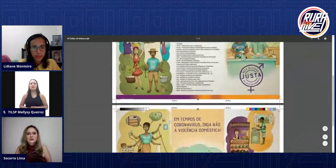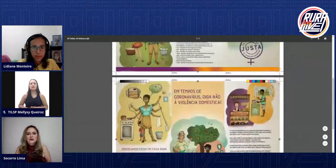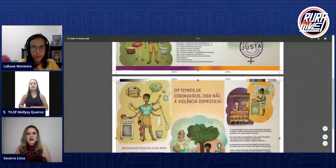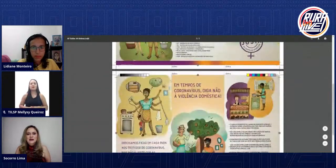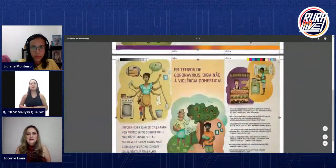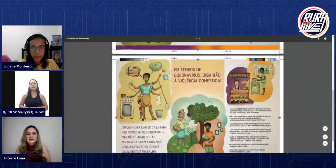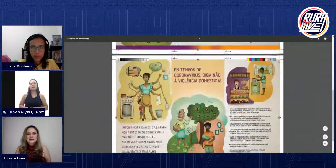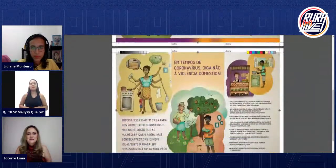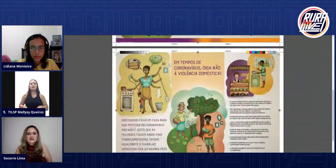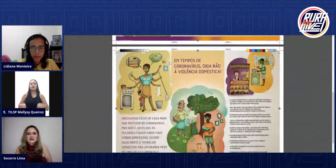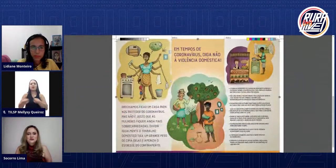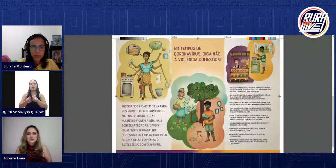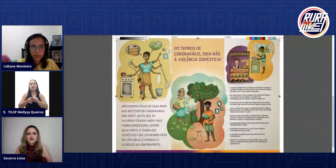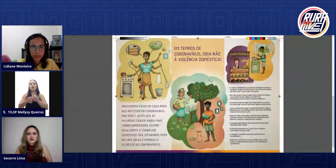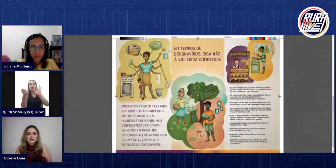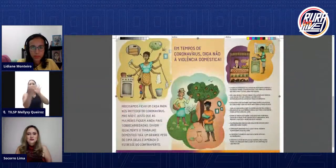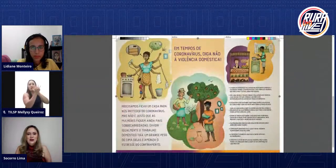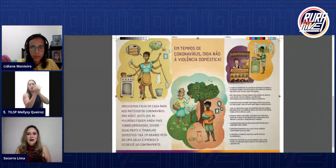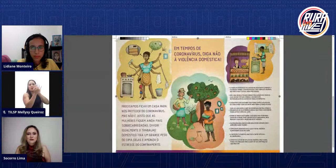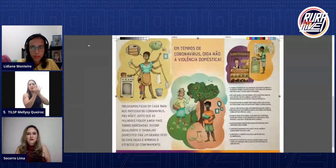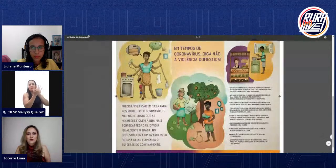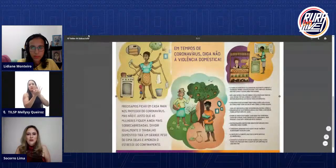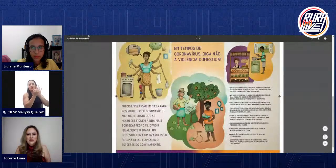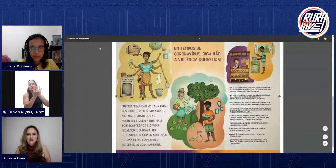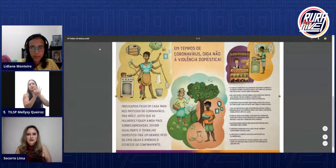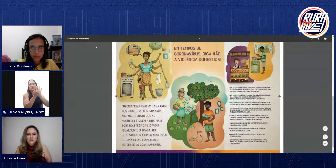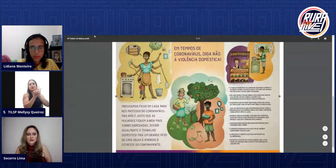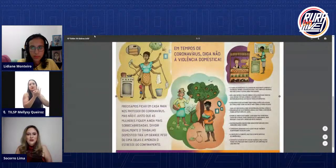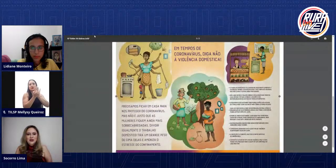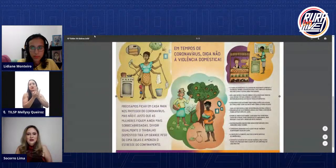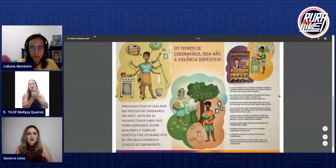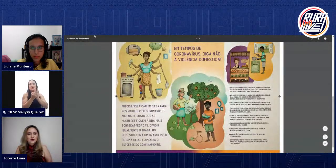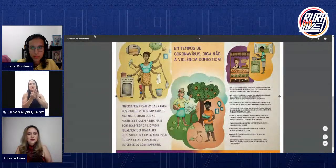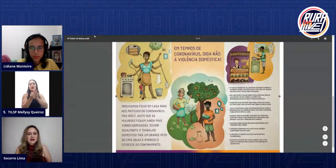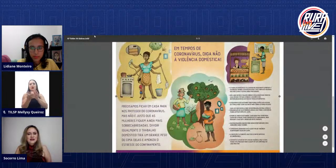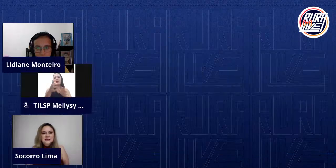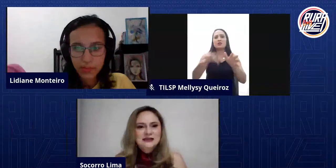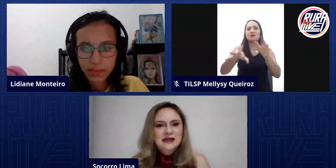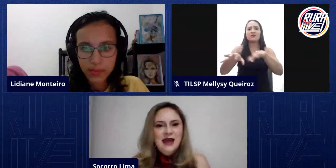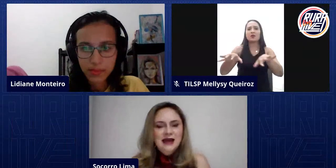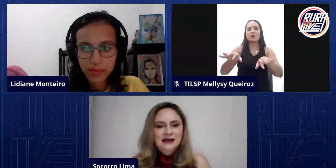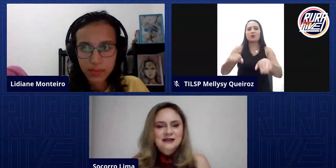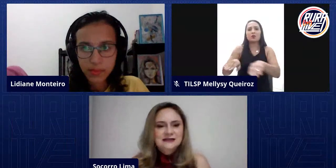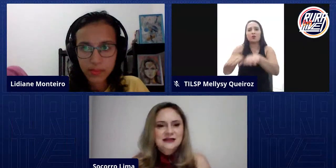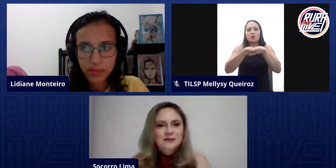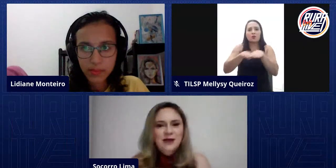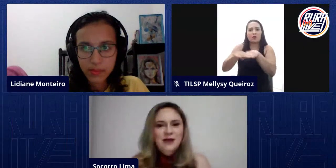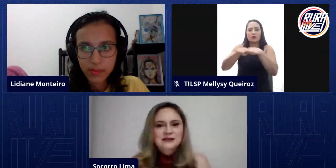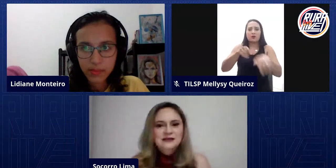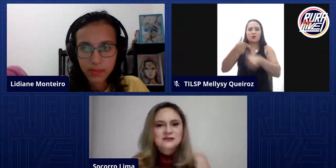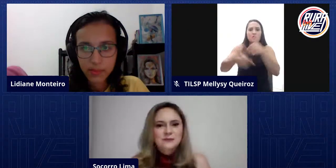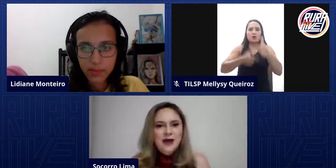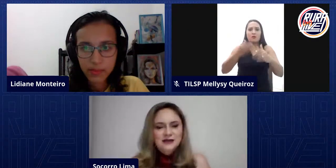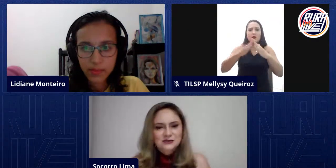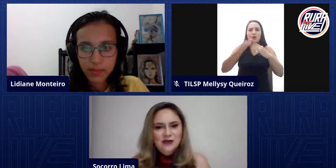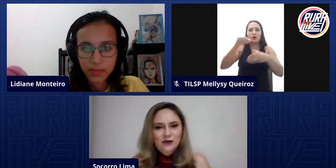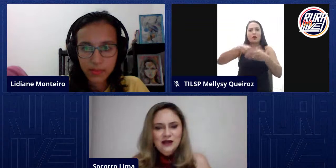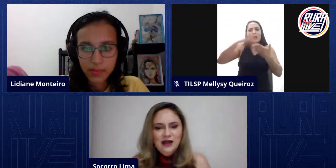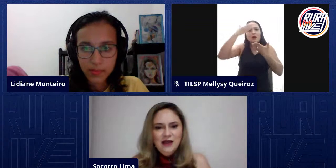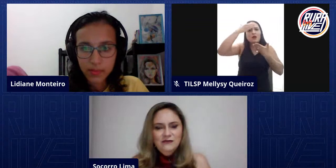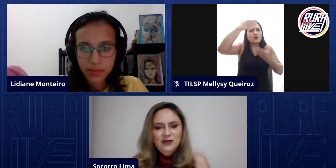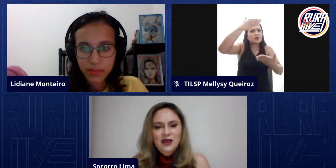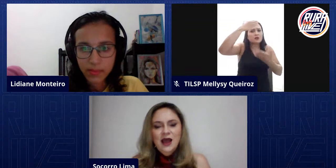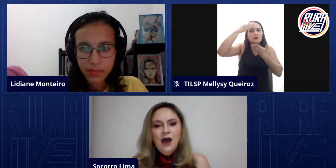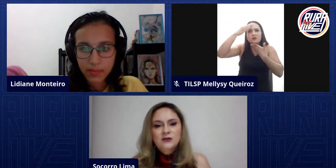é sobre essa divisão justa do trabalho doméstico. Então, eu gostaria de agradecer demais ao espaço da